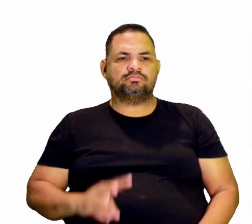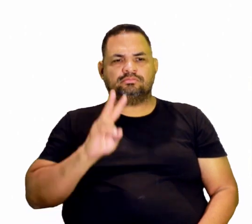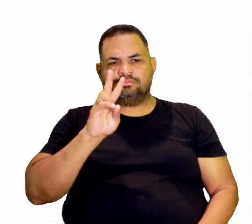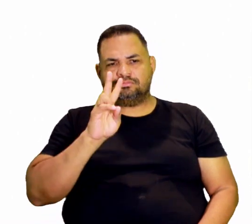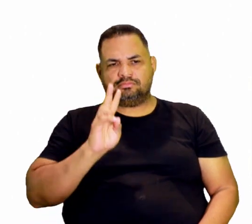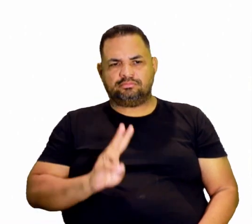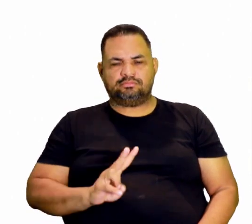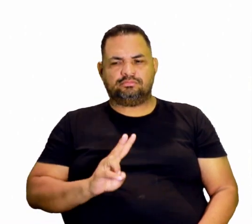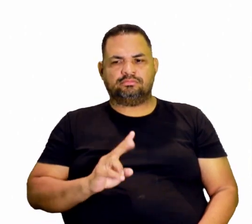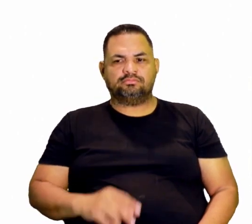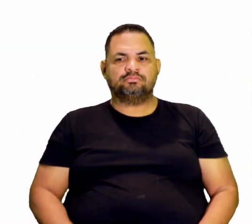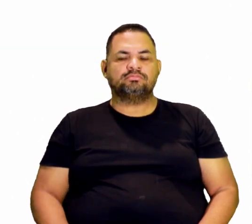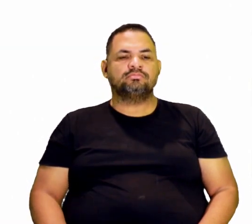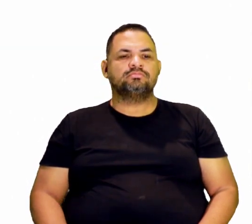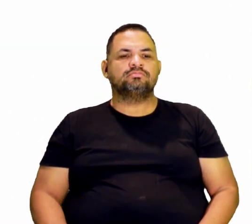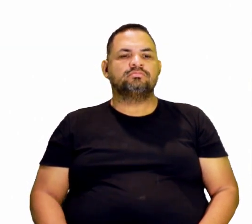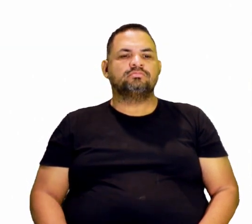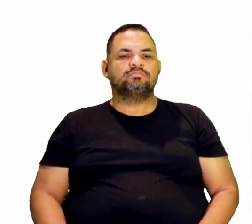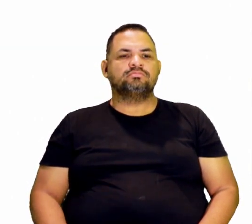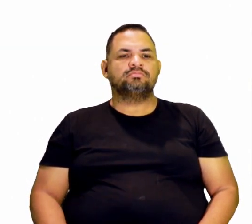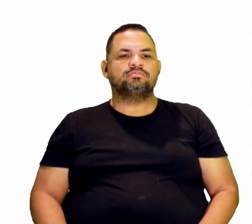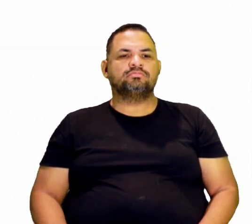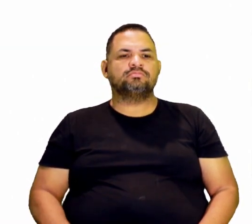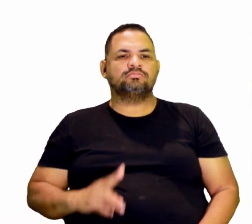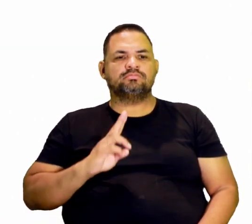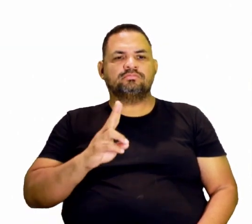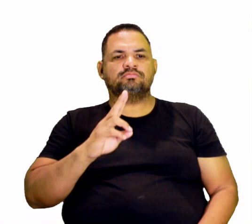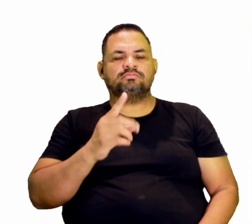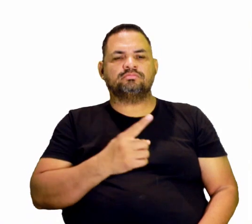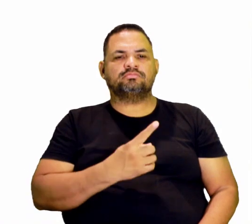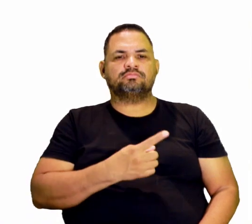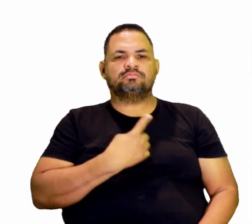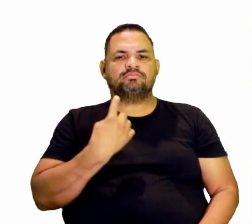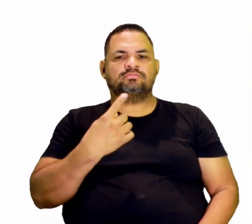também, né? E em seguida aqui nós temos